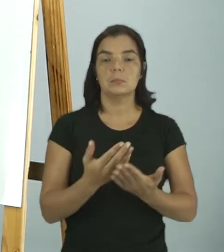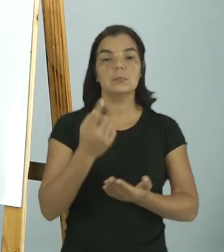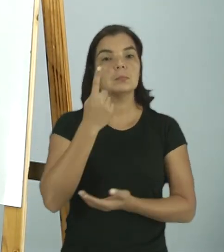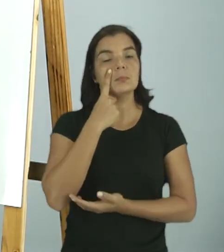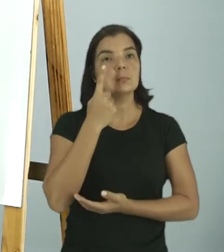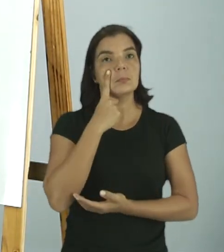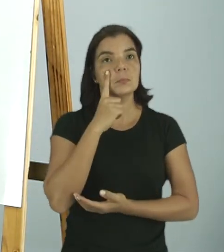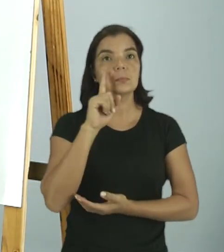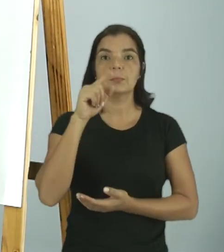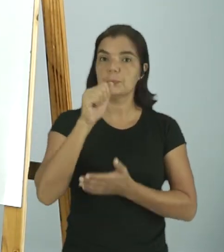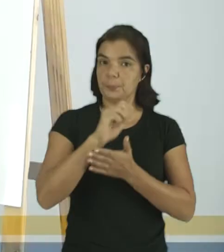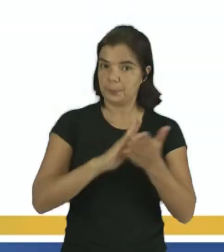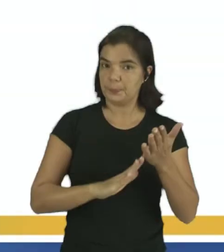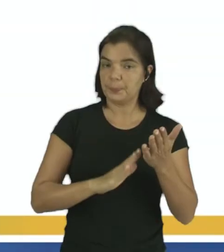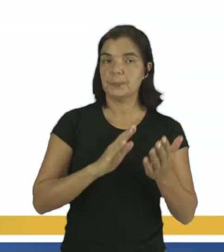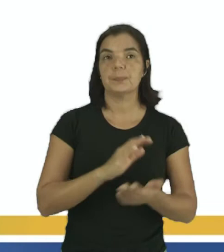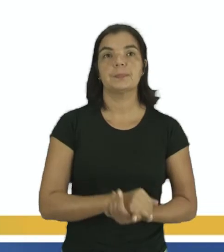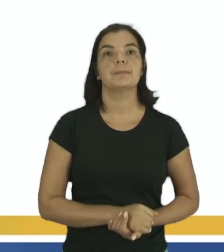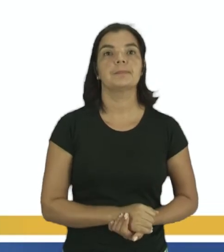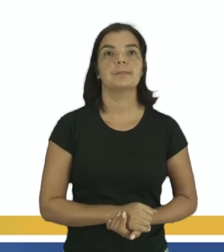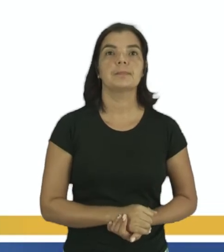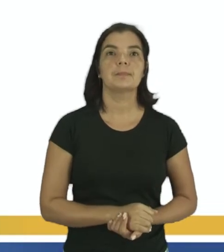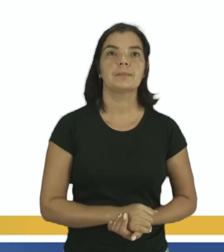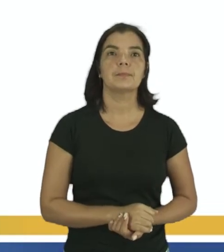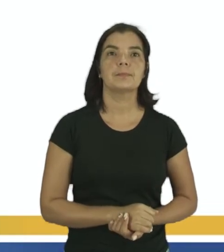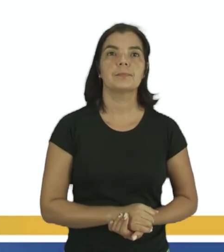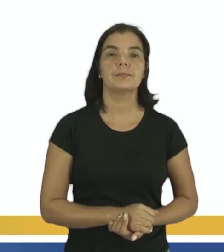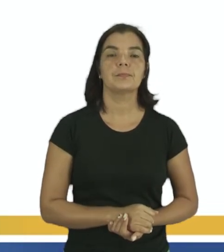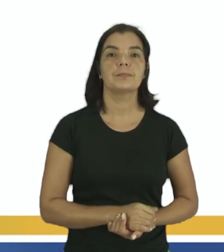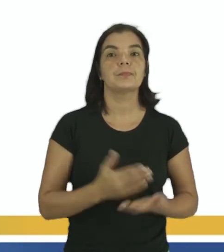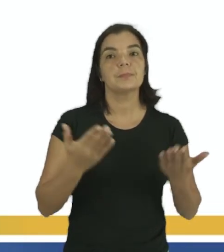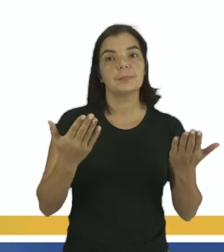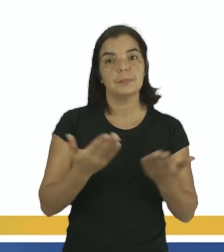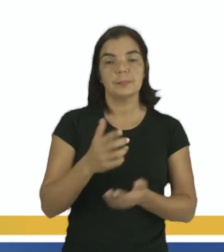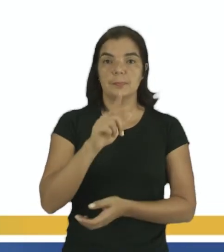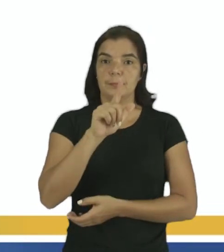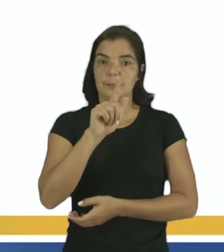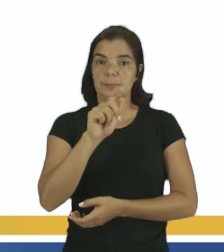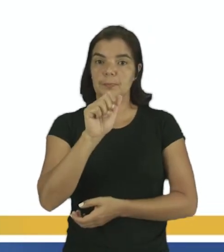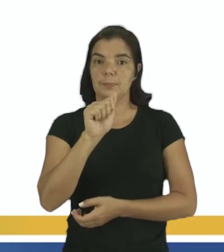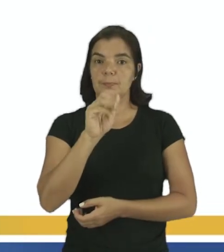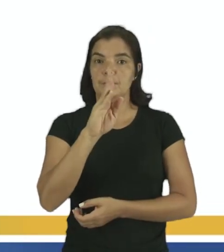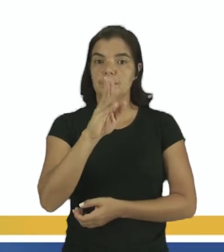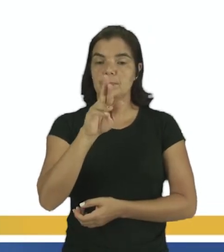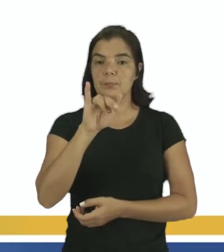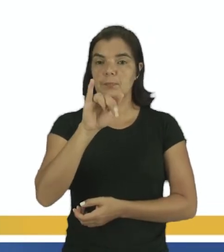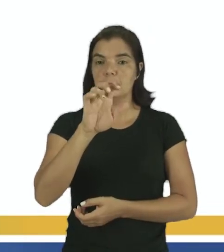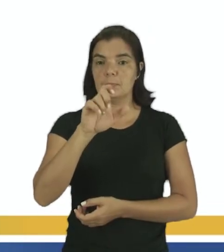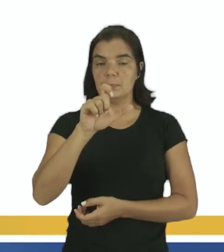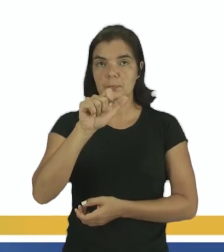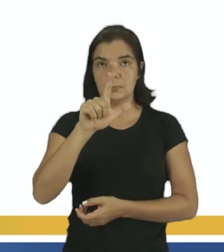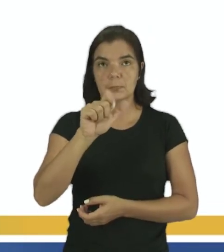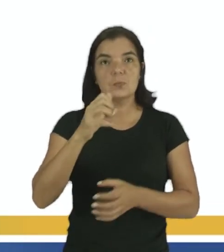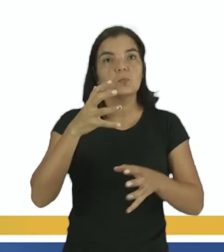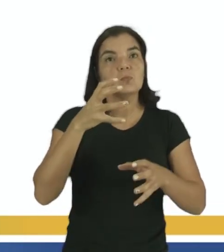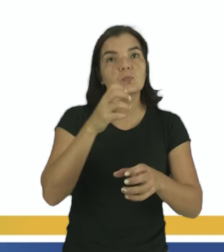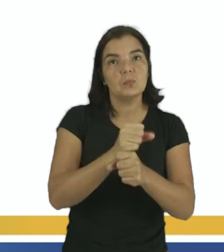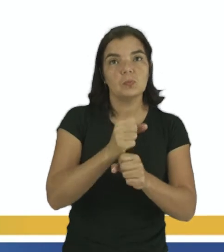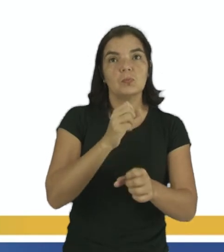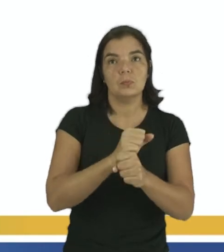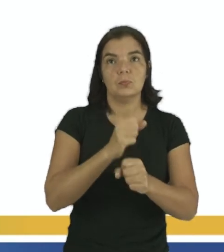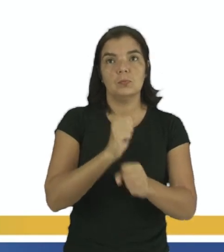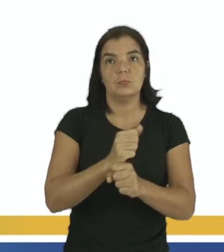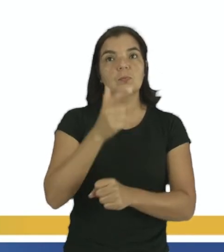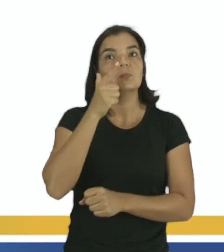vamos fazer mais uma atividade e agora Gabriela somou a pontuação